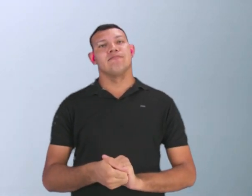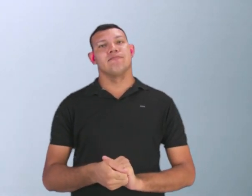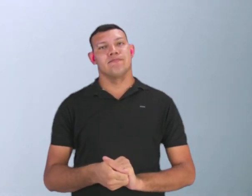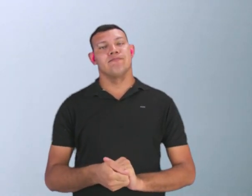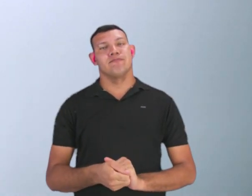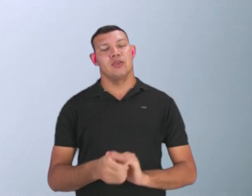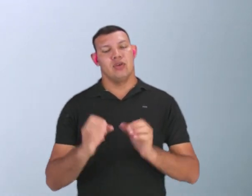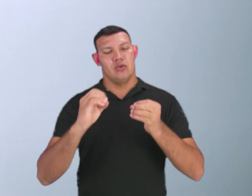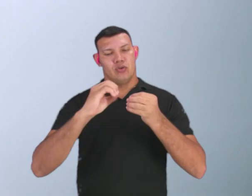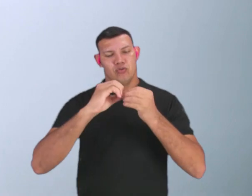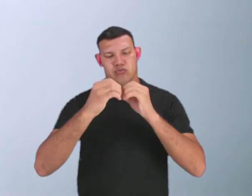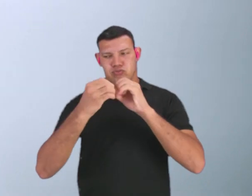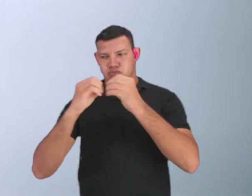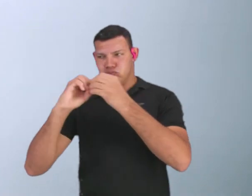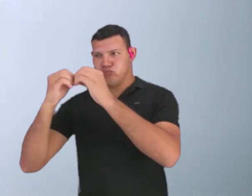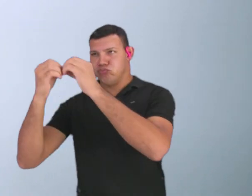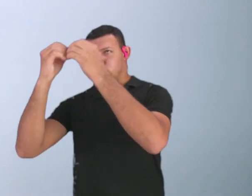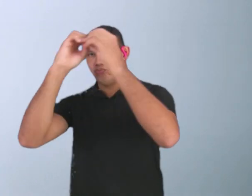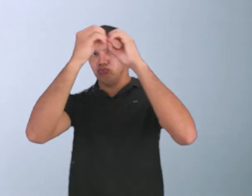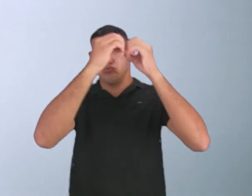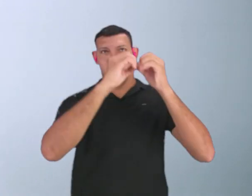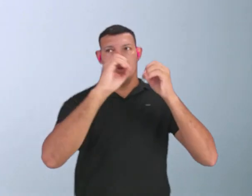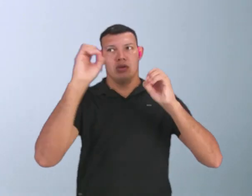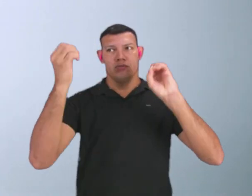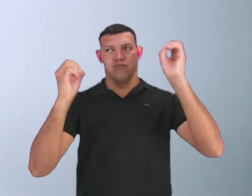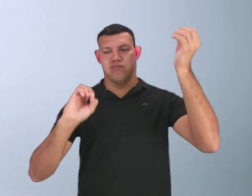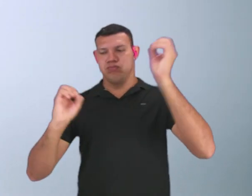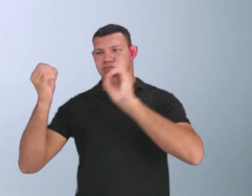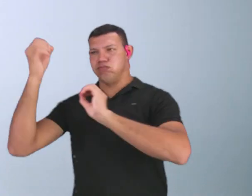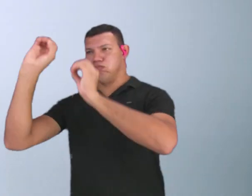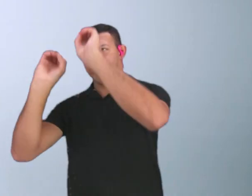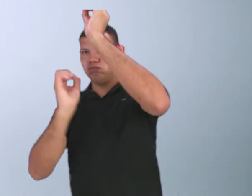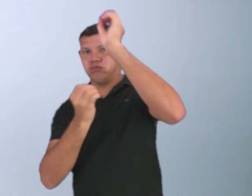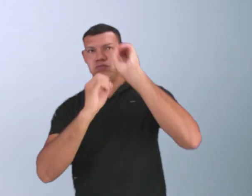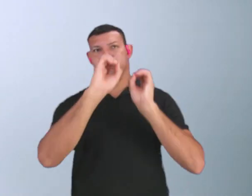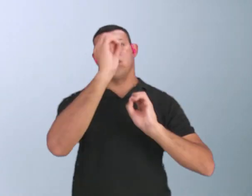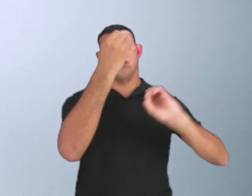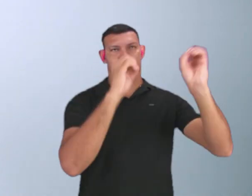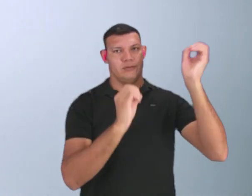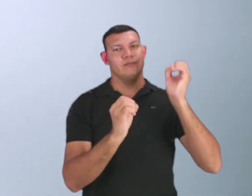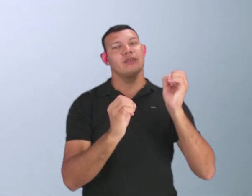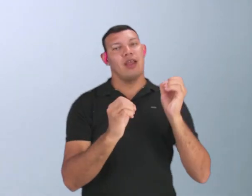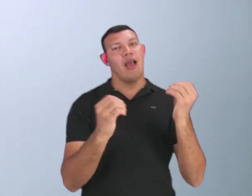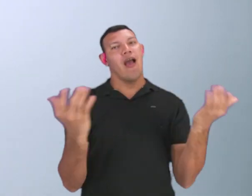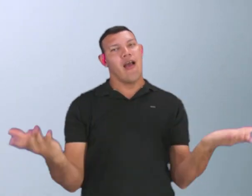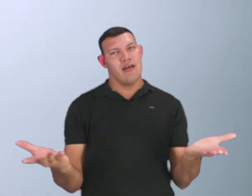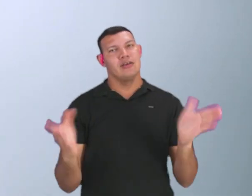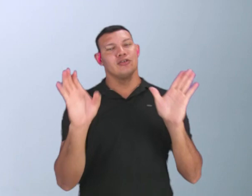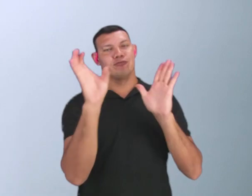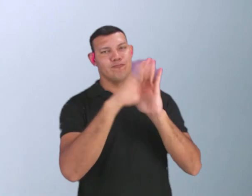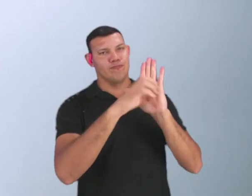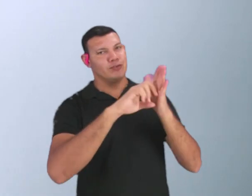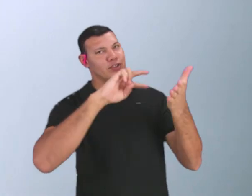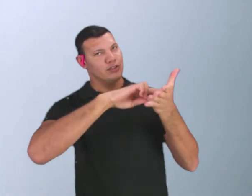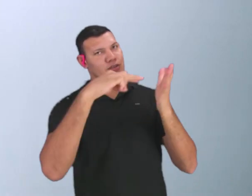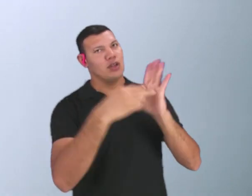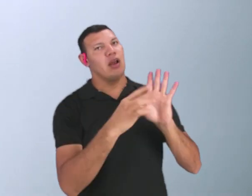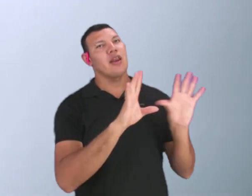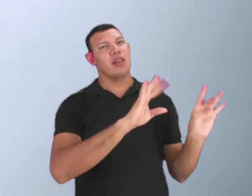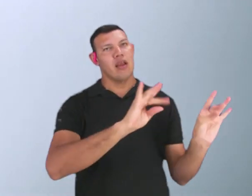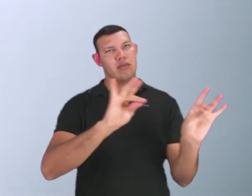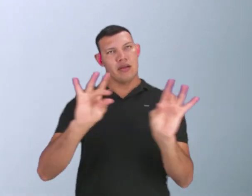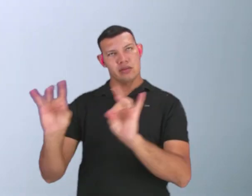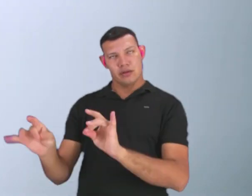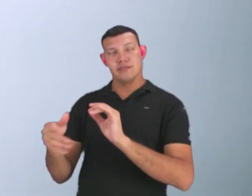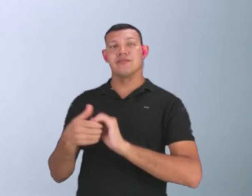as partículas. A partir daí a gente já começa a definir um fluido, e aí já vamos para o conceito, então, do que é mesmo esse